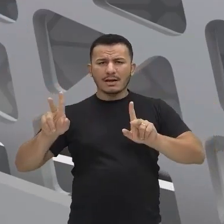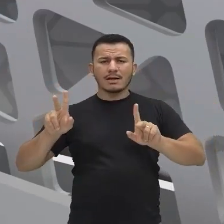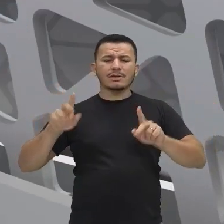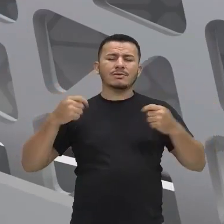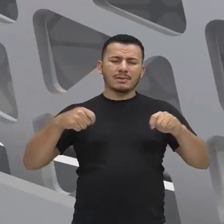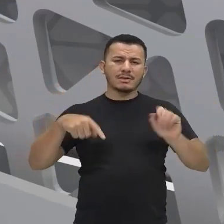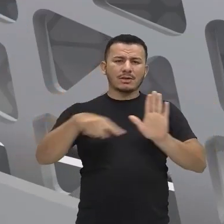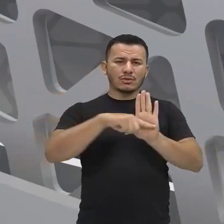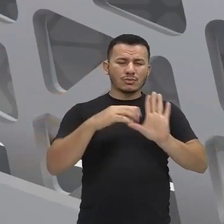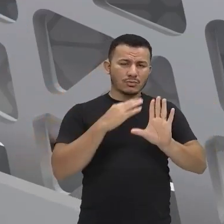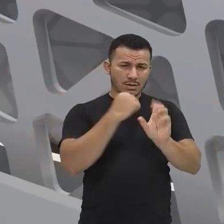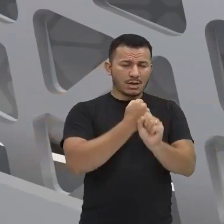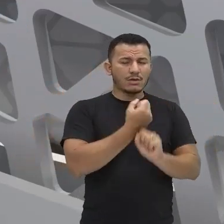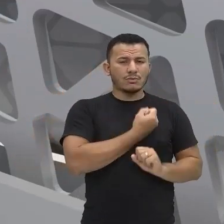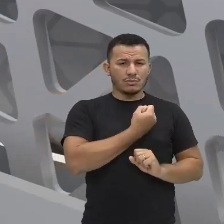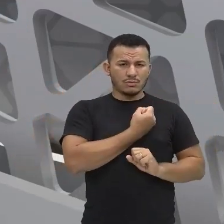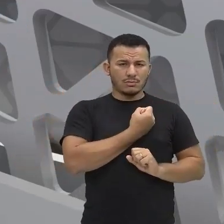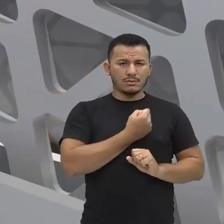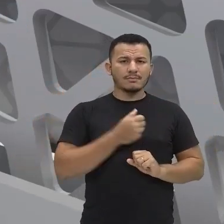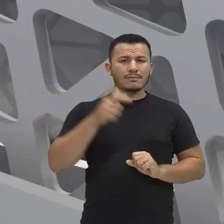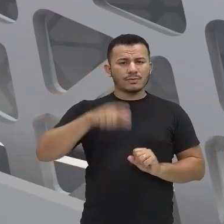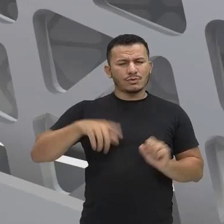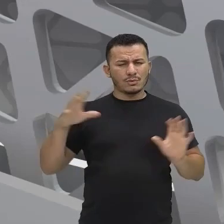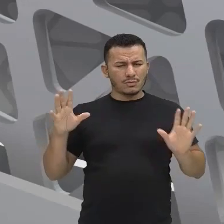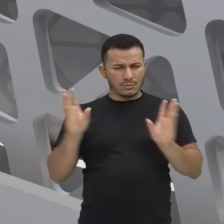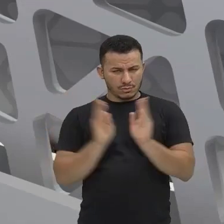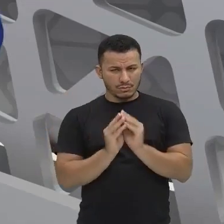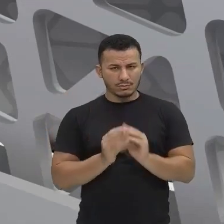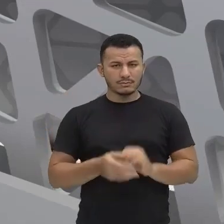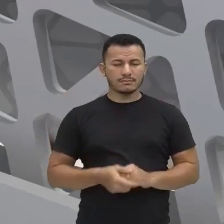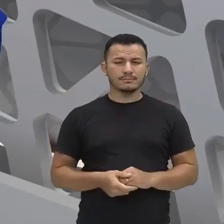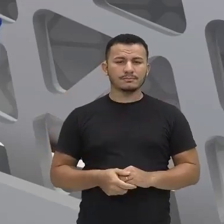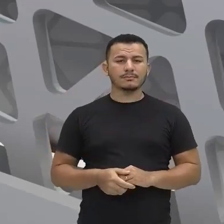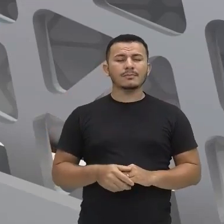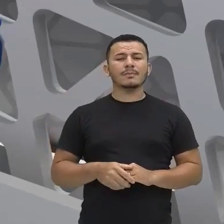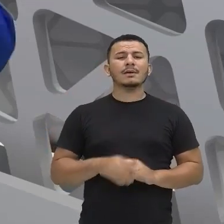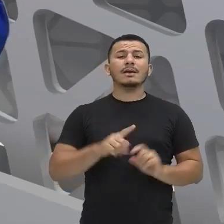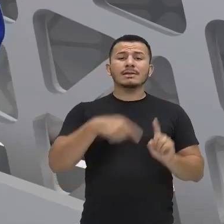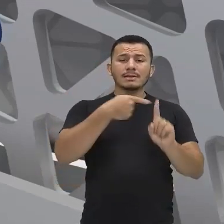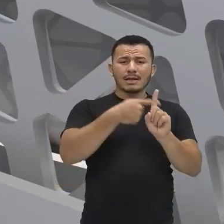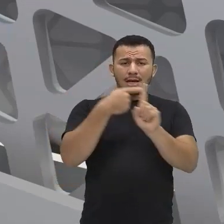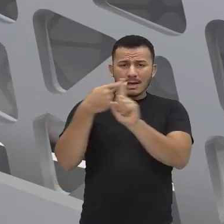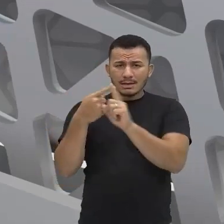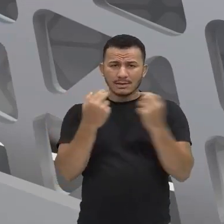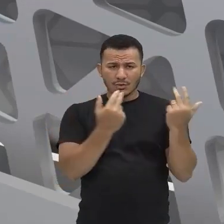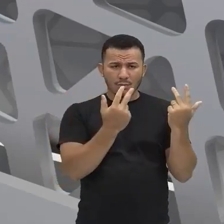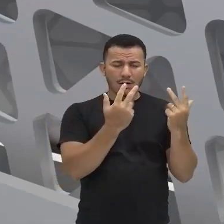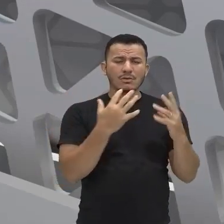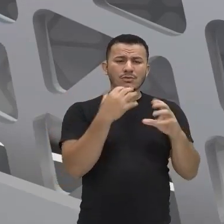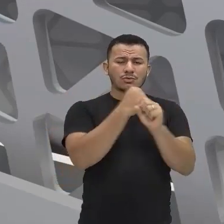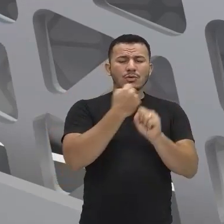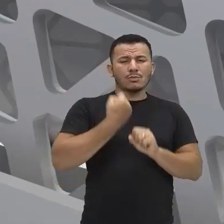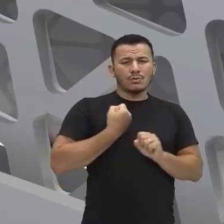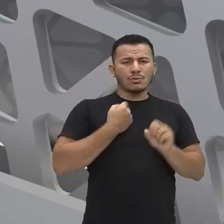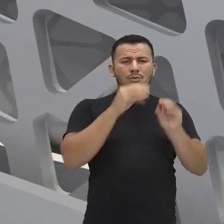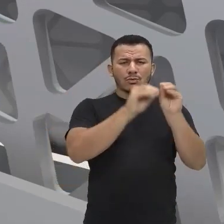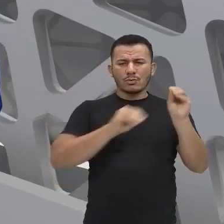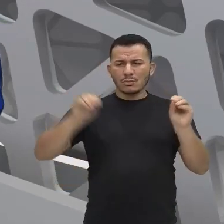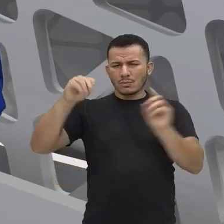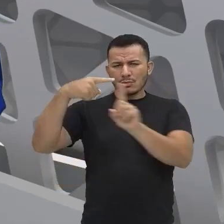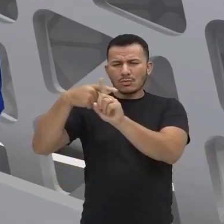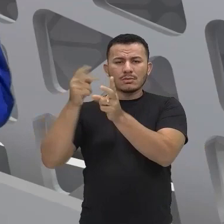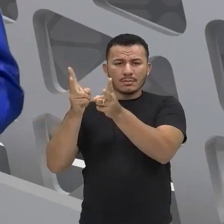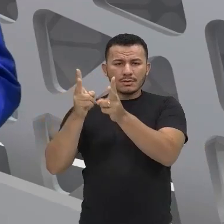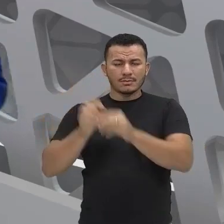ter que subtrair, né? Então, rapidinho uma retrospectiva. Olha só, sinais iguais. Somam-se os números e repete o